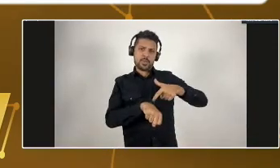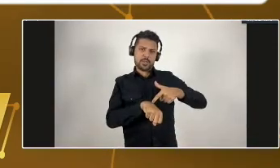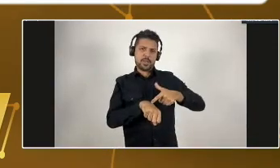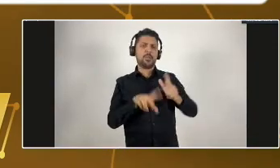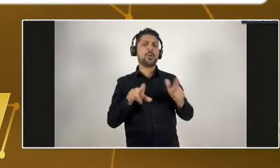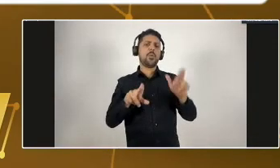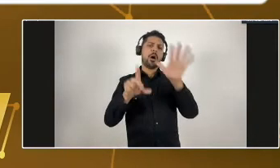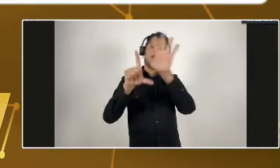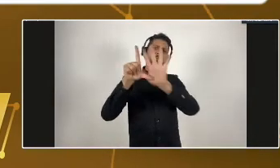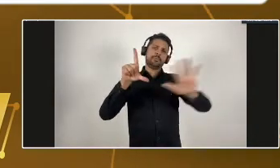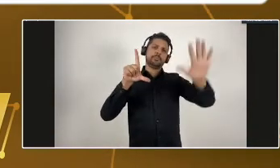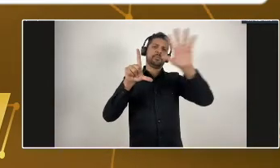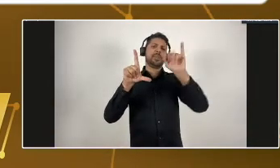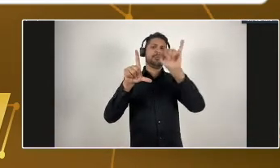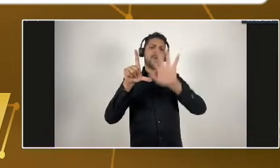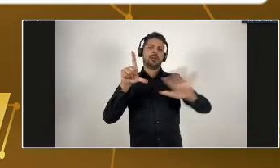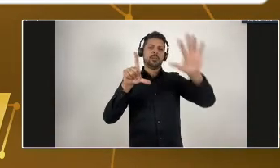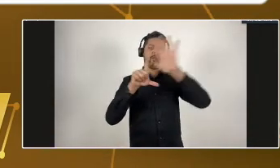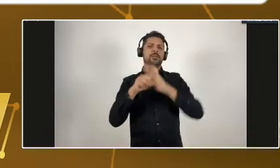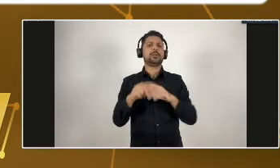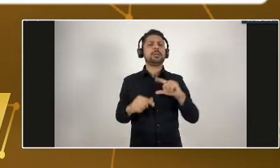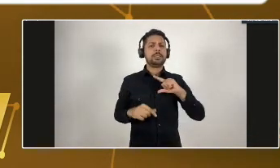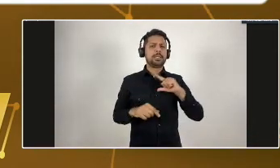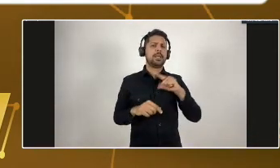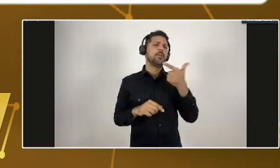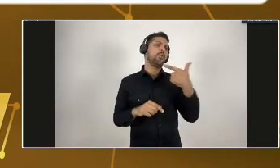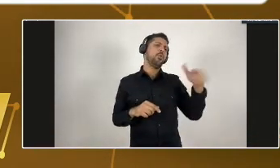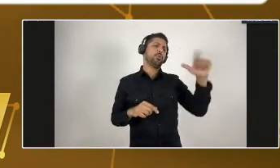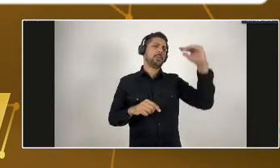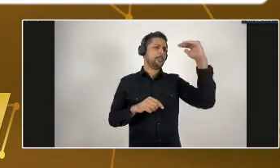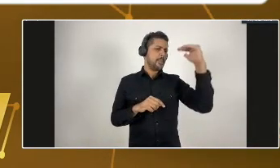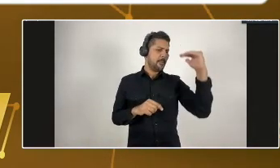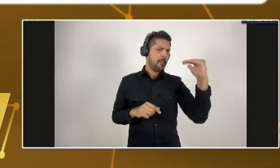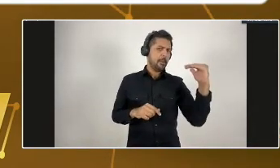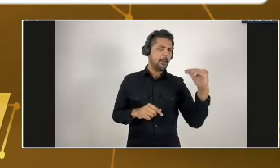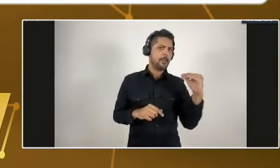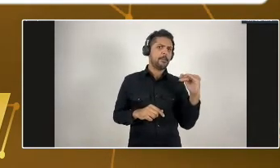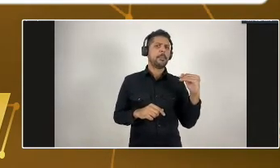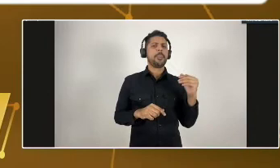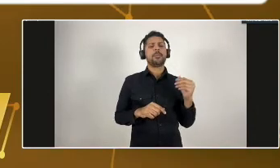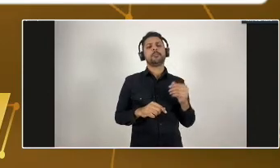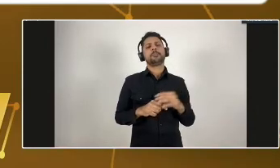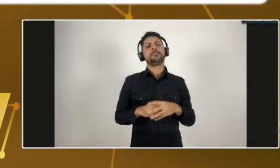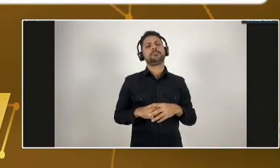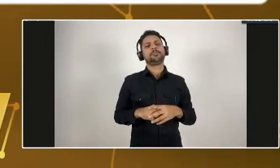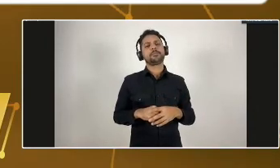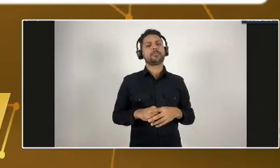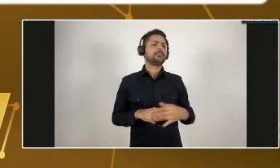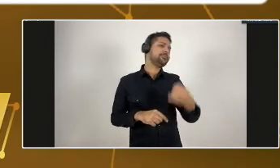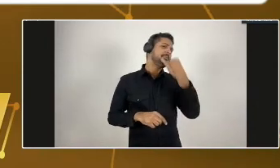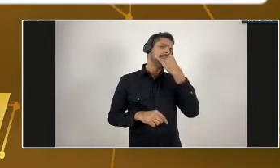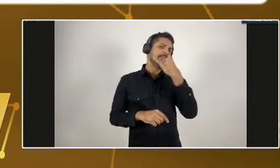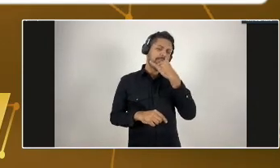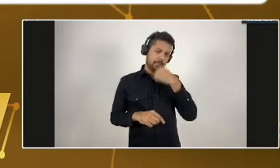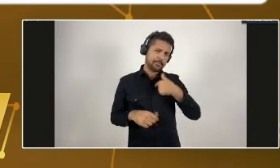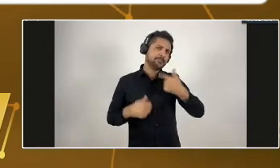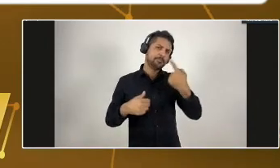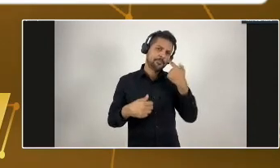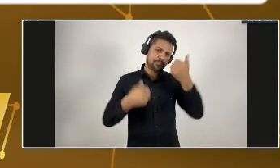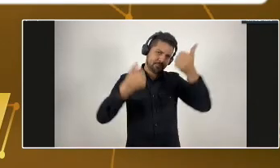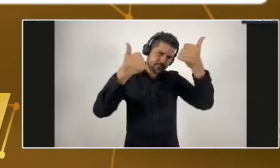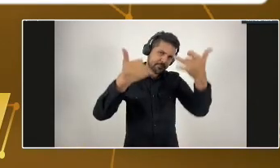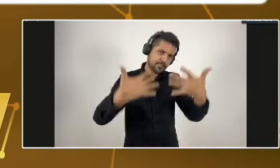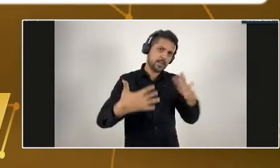recurso interessante, que a gente é muito demandado para conversão de coordenadas, né? Então, por exemplo, eu venho aqui na